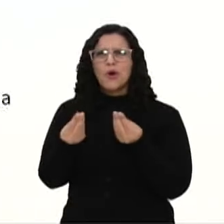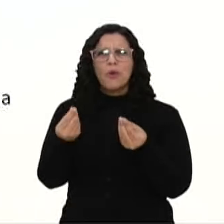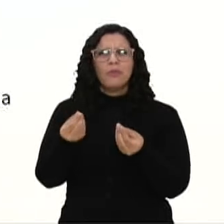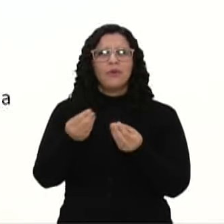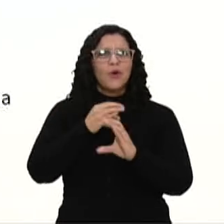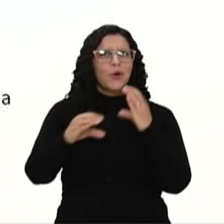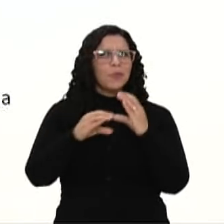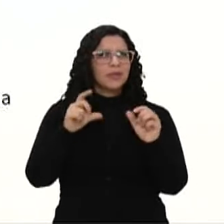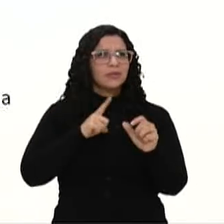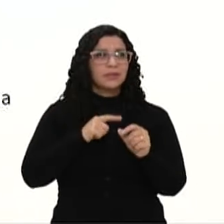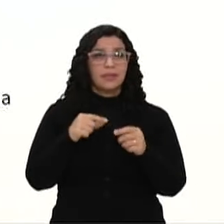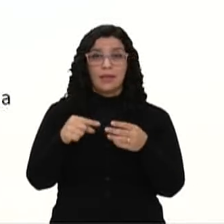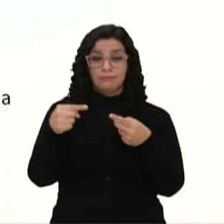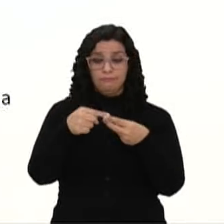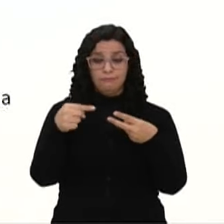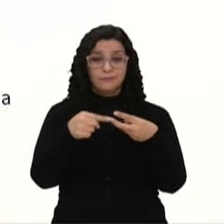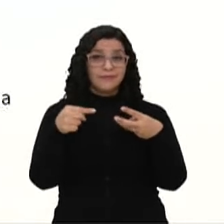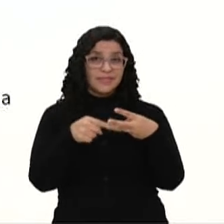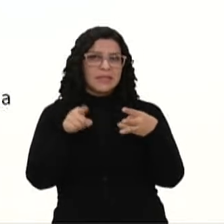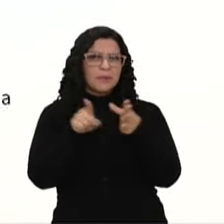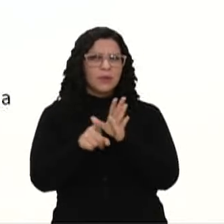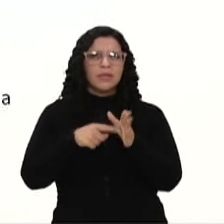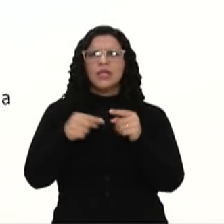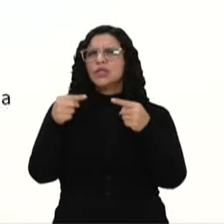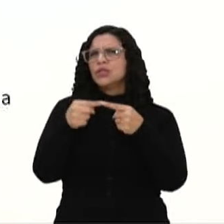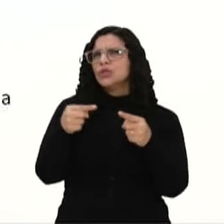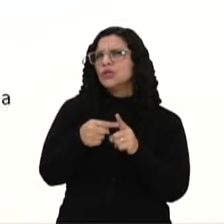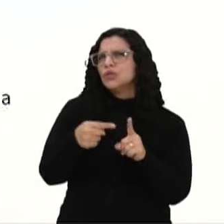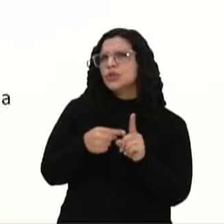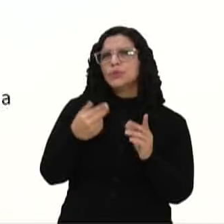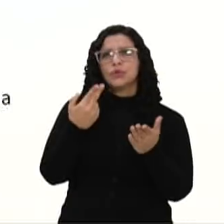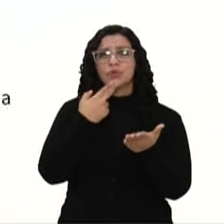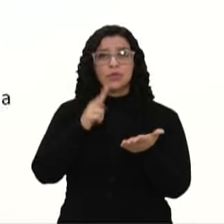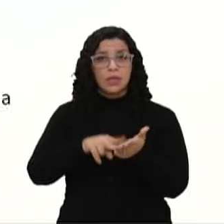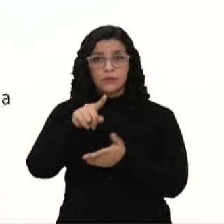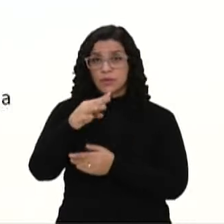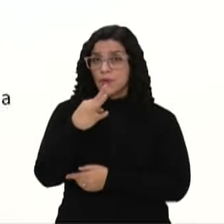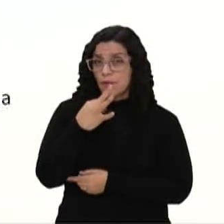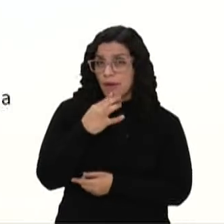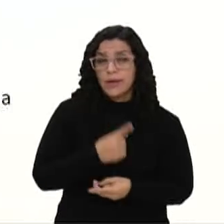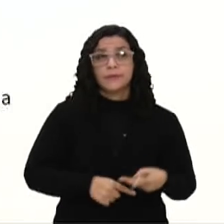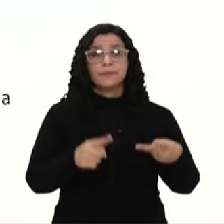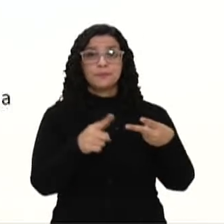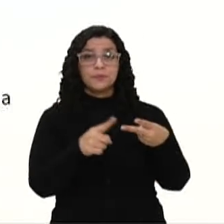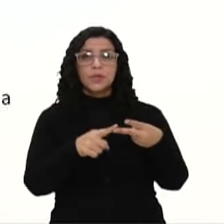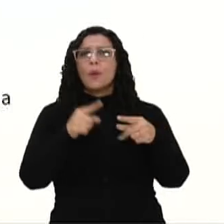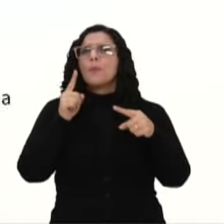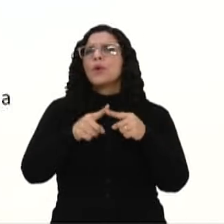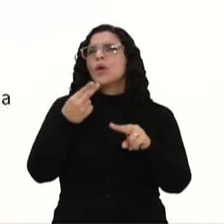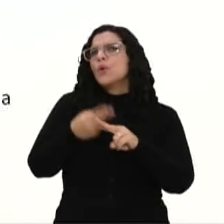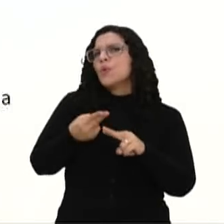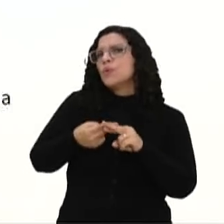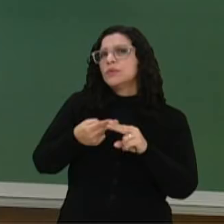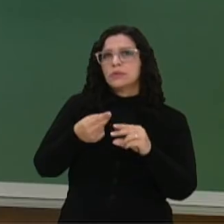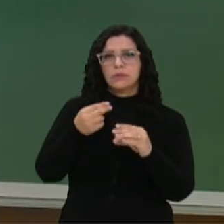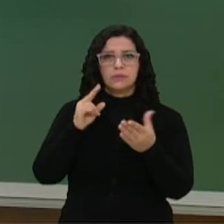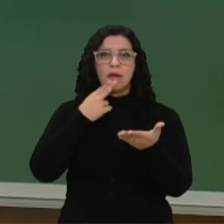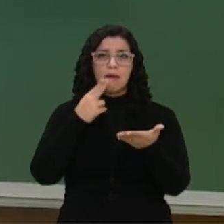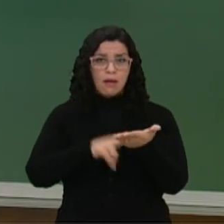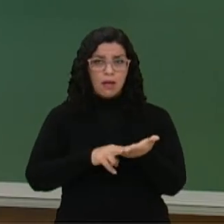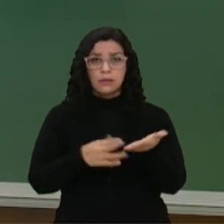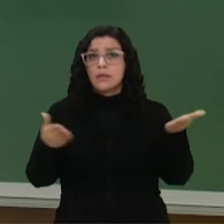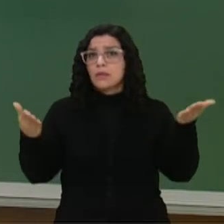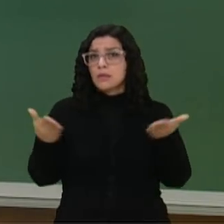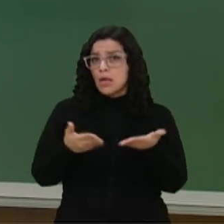pensasse sobre essas três perguntas. Que tipos de cartas vocês conhecem? Para que elas servem? Nos dias